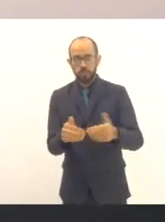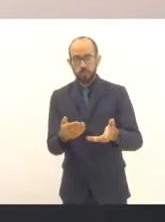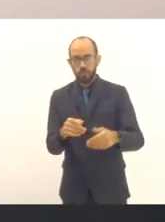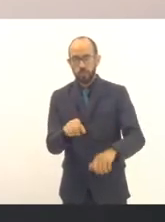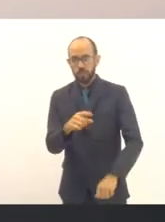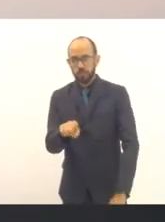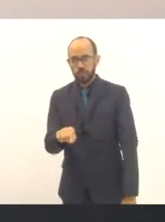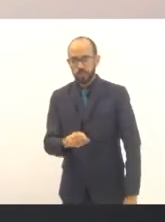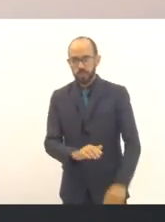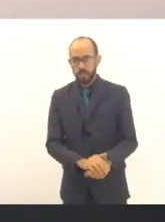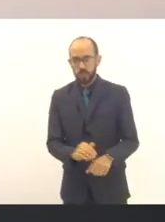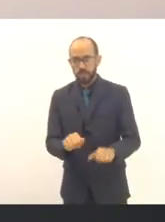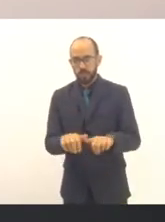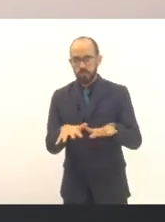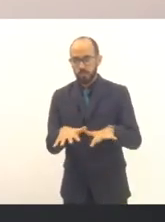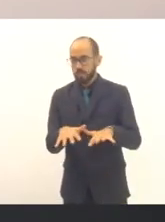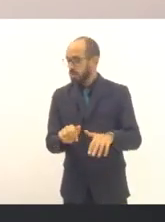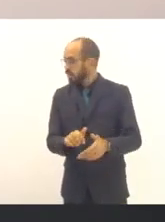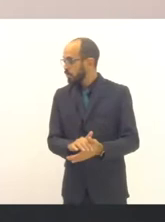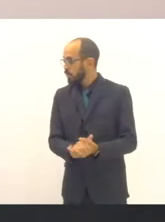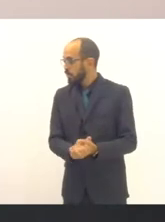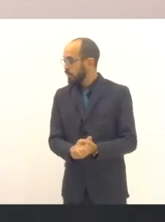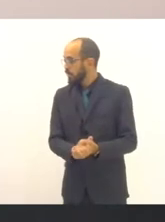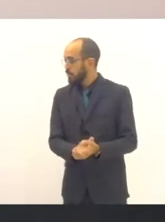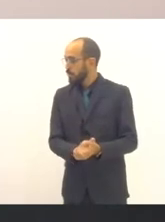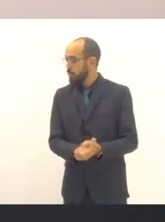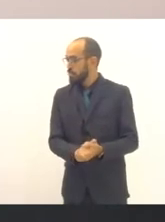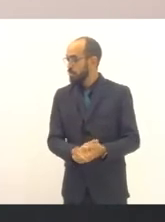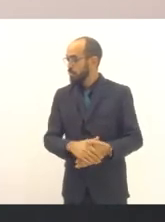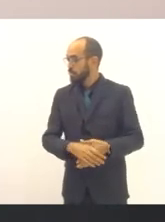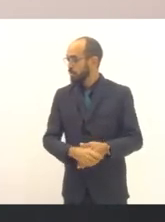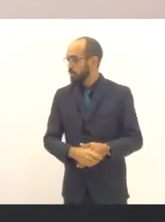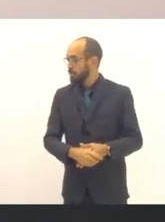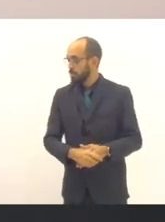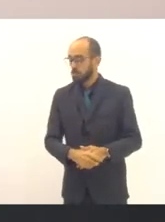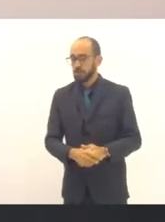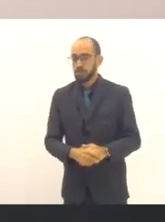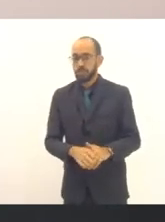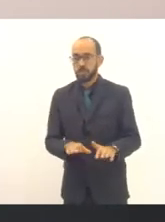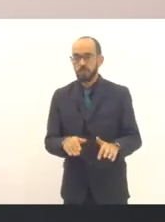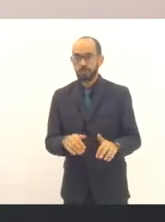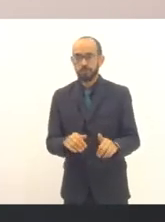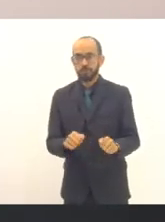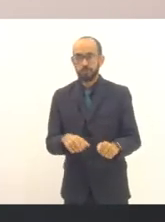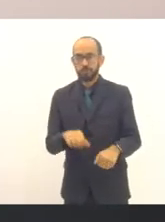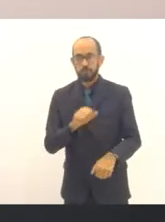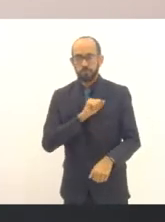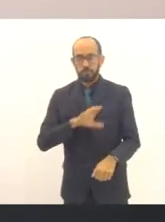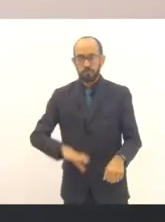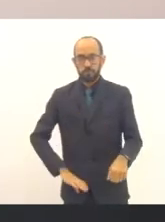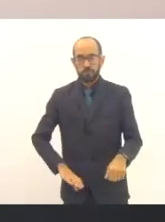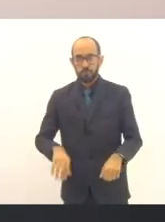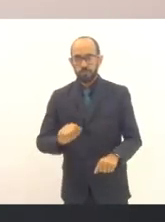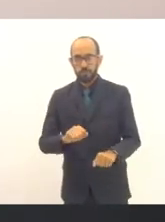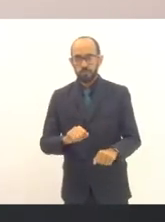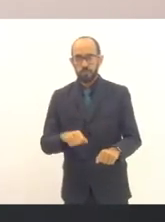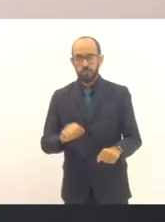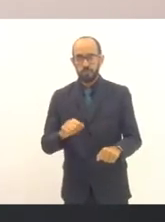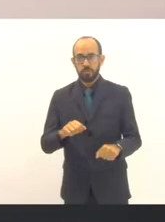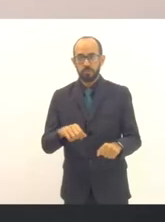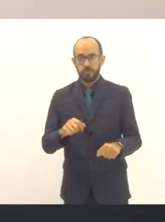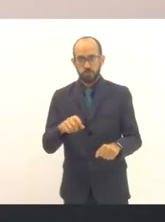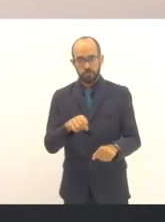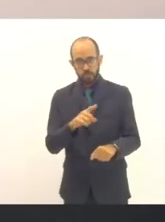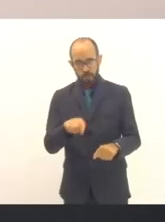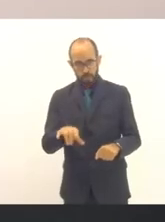audiência eu falei com o Presidente José Ceciliano antes de fazer abertura dos trabalhos da CPI do dia de hoje